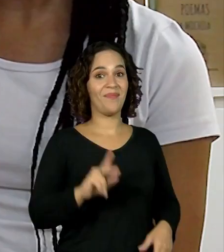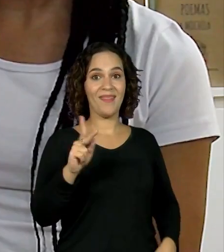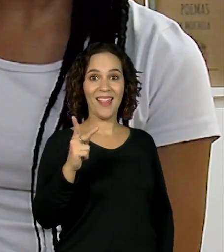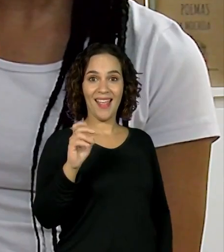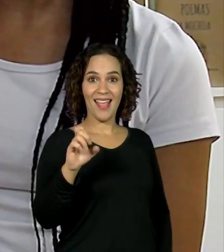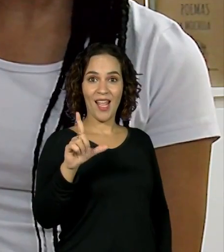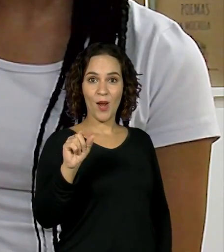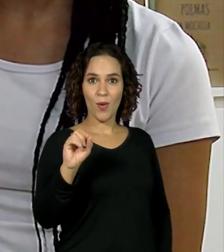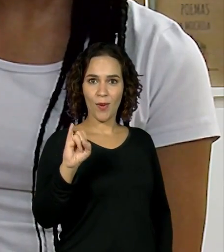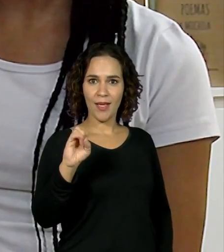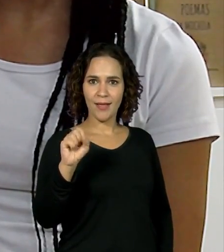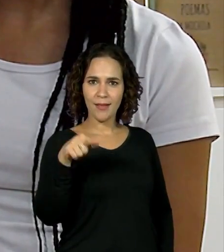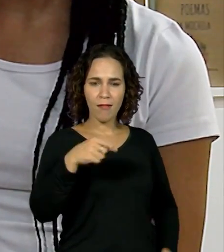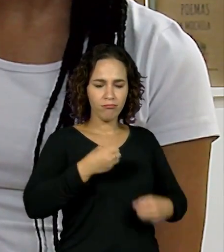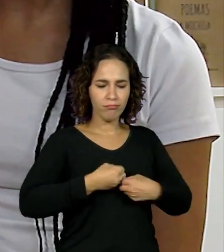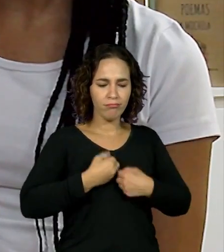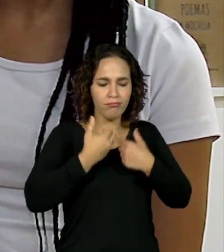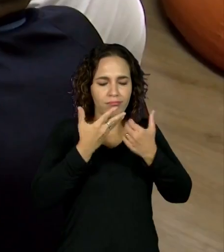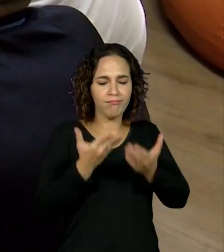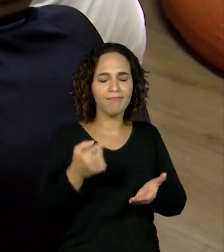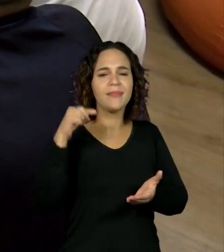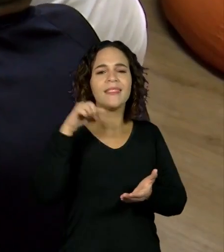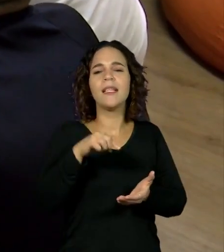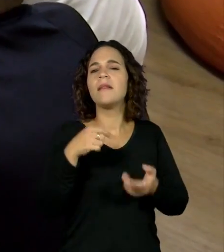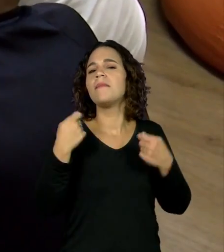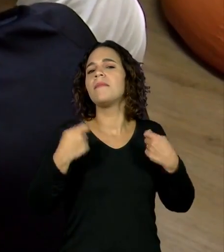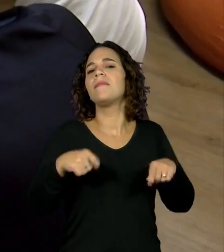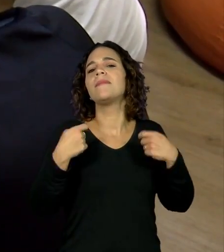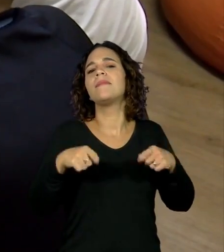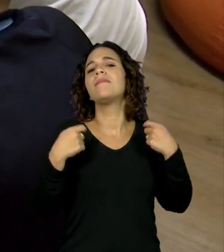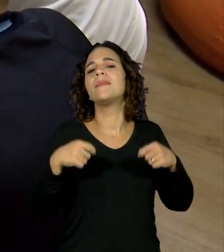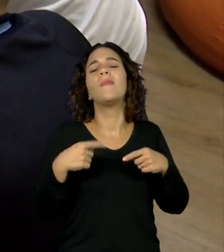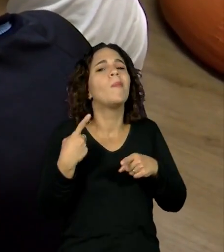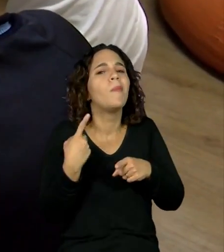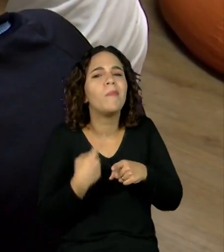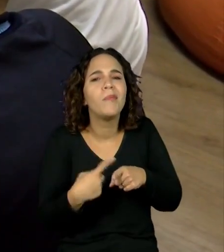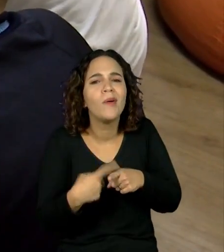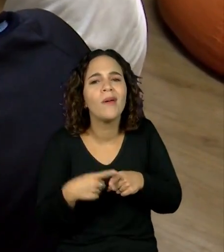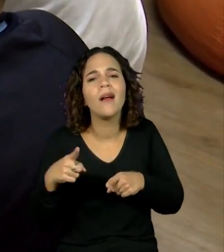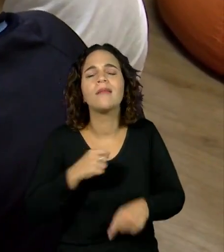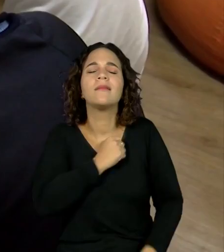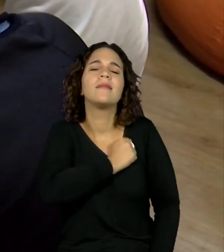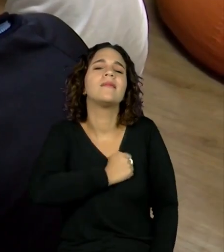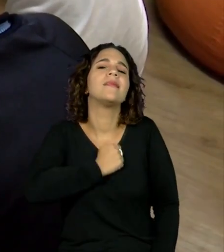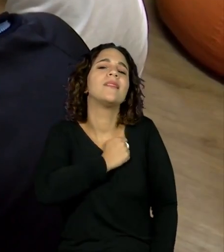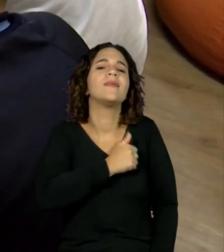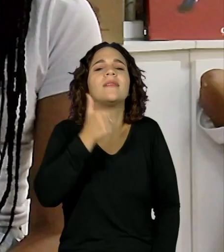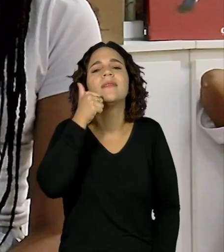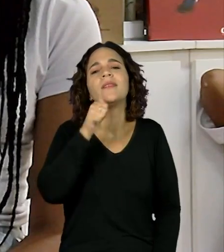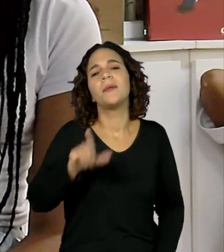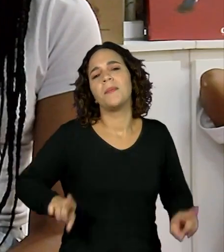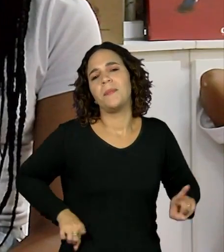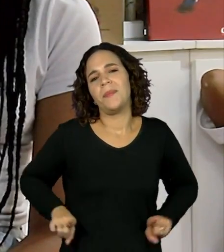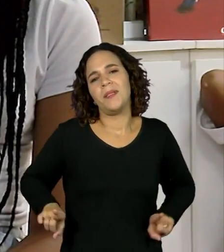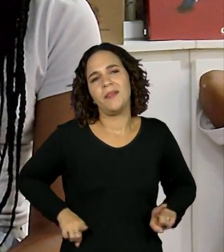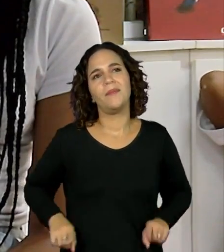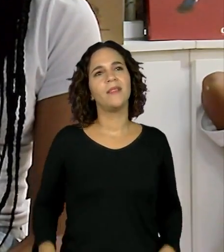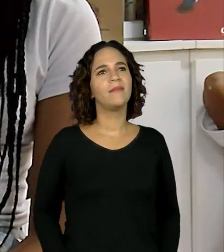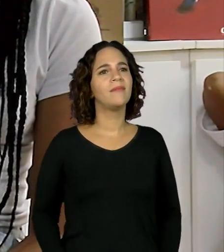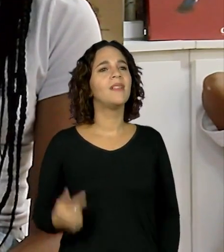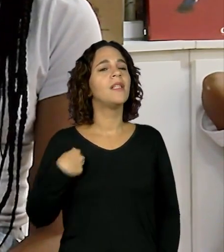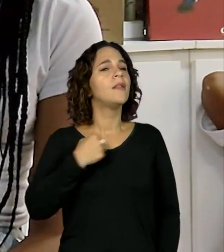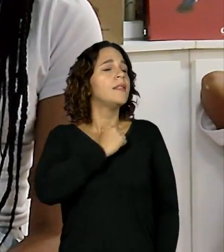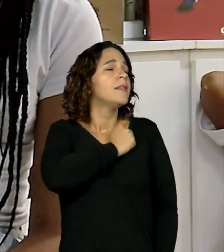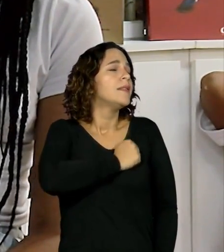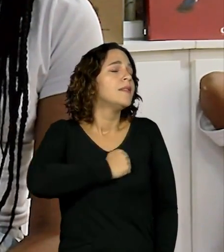encontrou no poema um refúgio que ela precisava ter para lidar com a saudade da prima. Muita